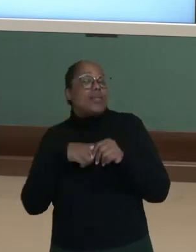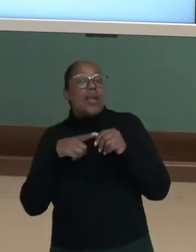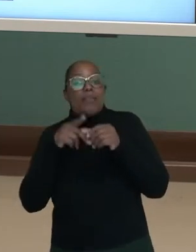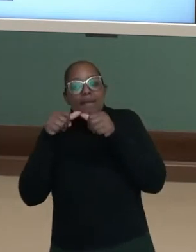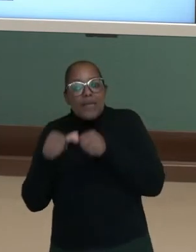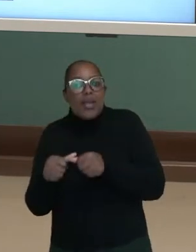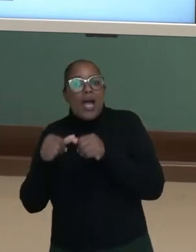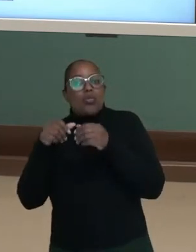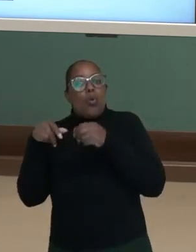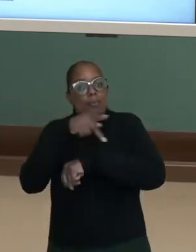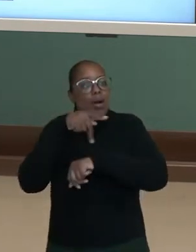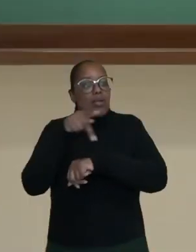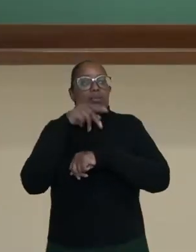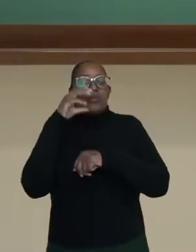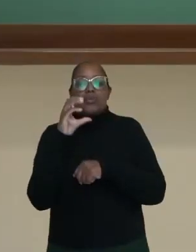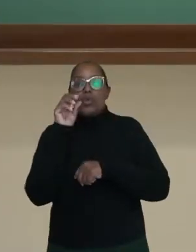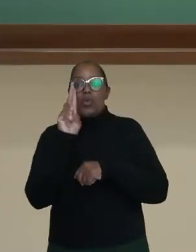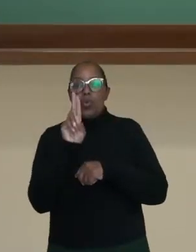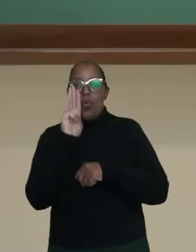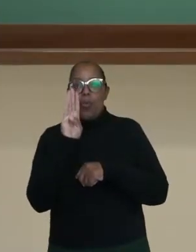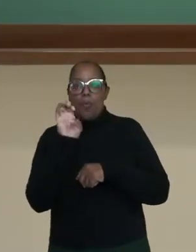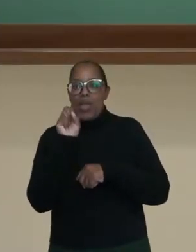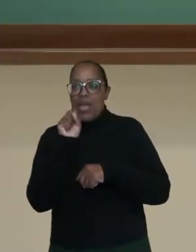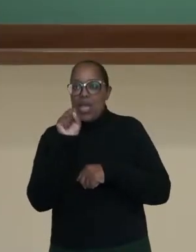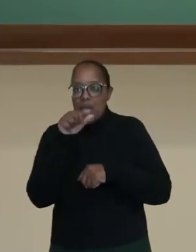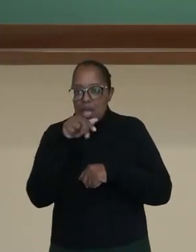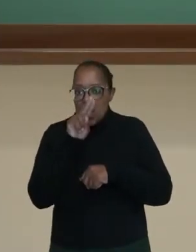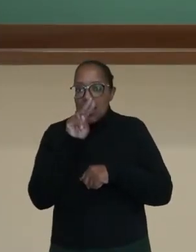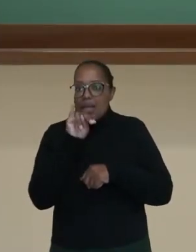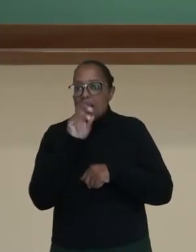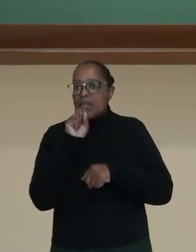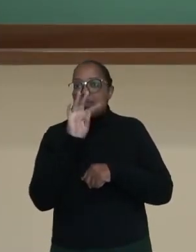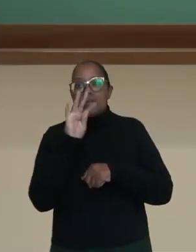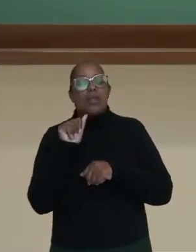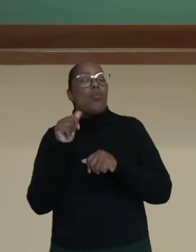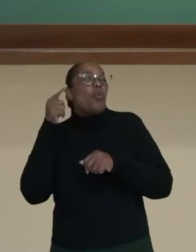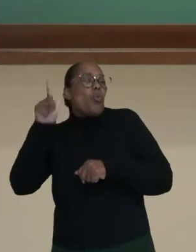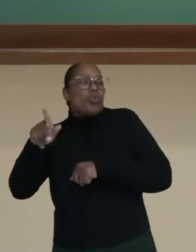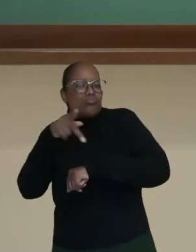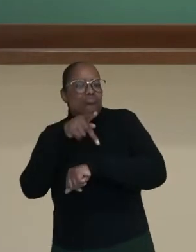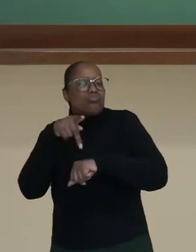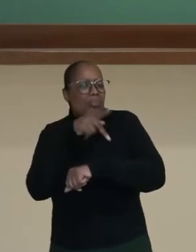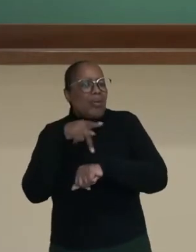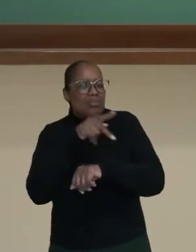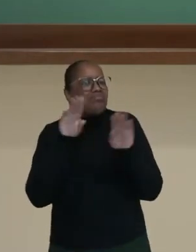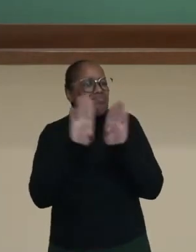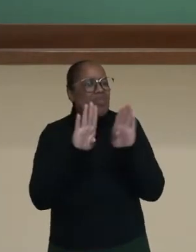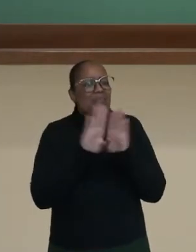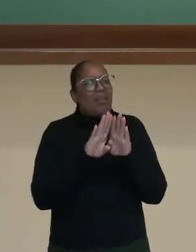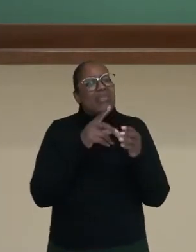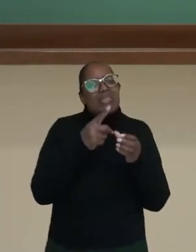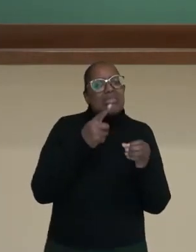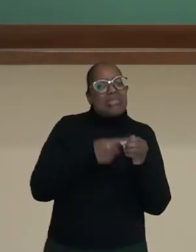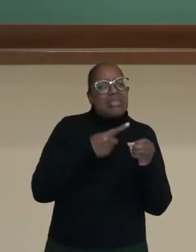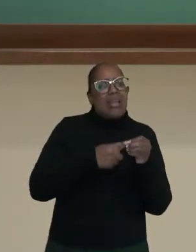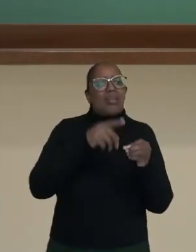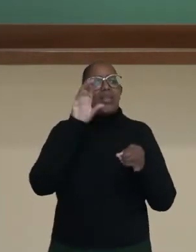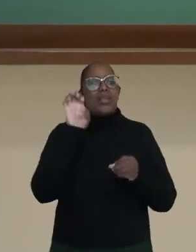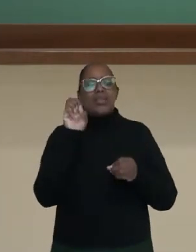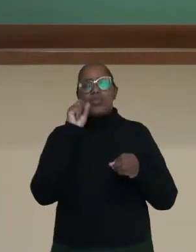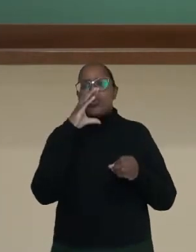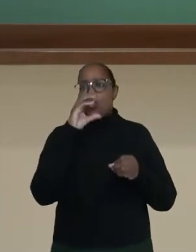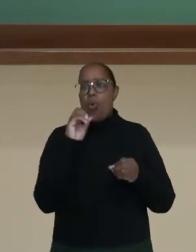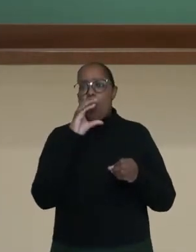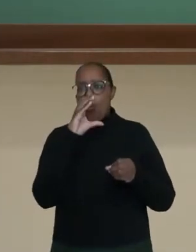que não acontece. Outro elemento importantíssimo é a região da Escócia, em que, logicamente, desde